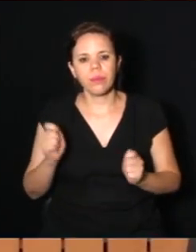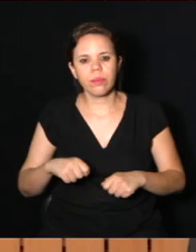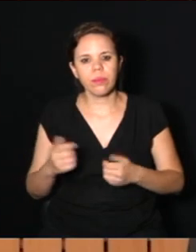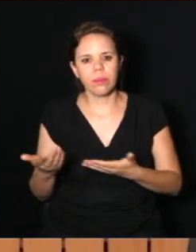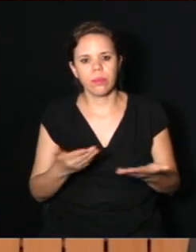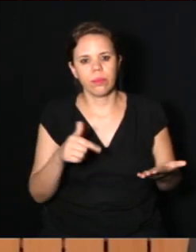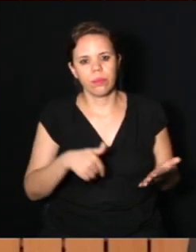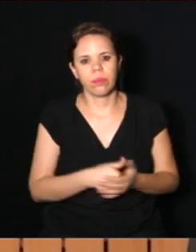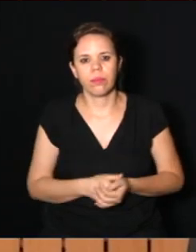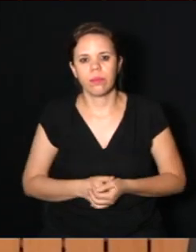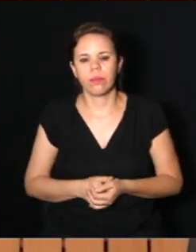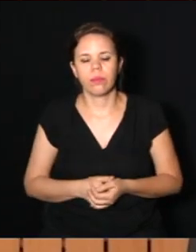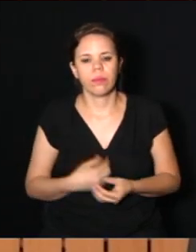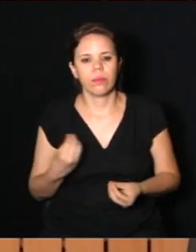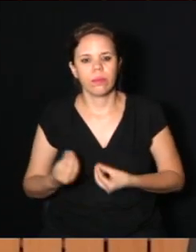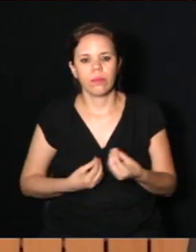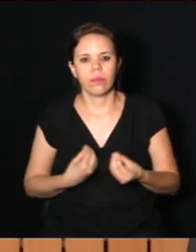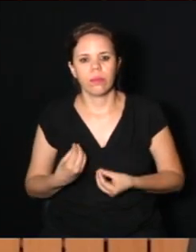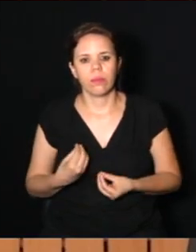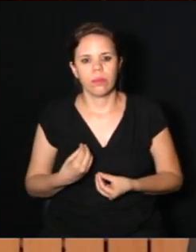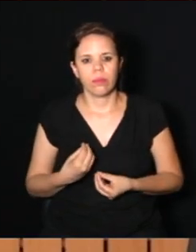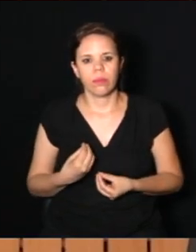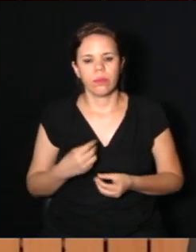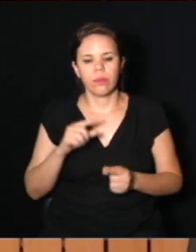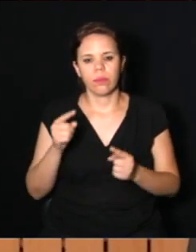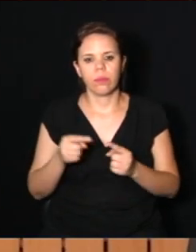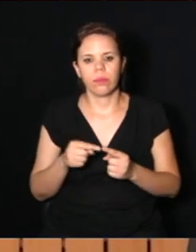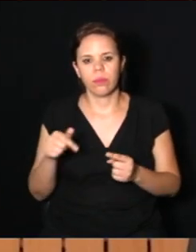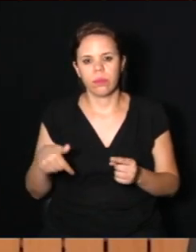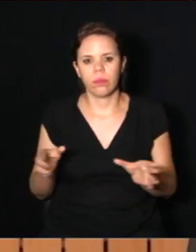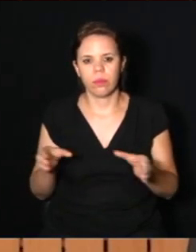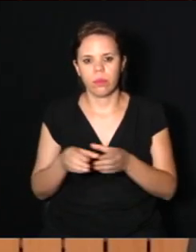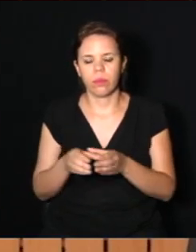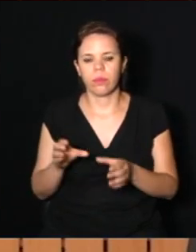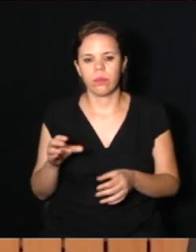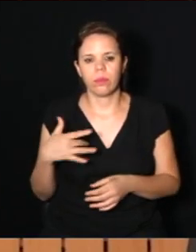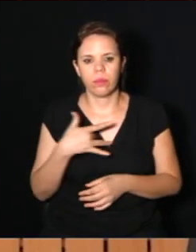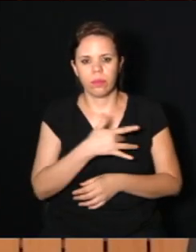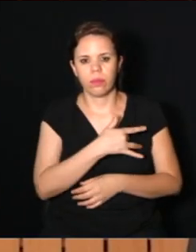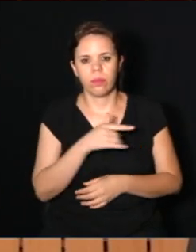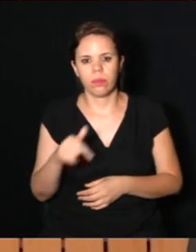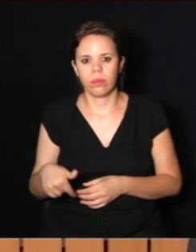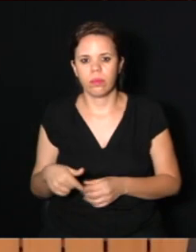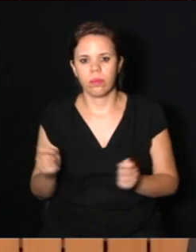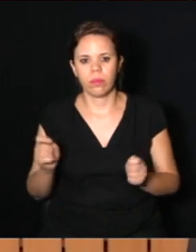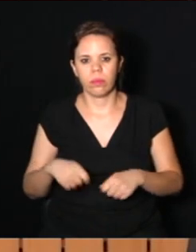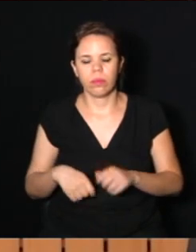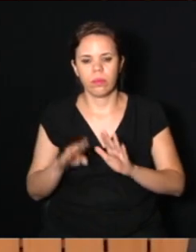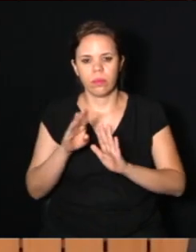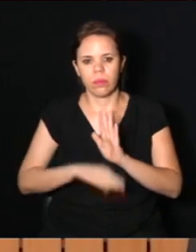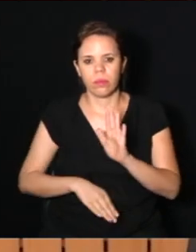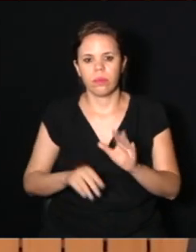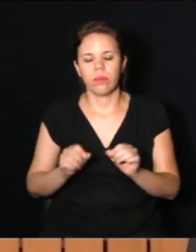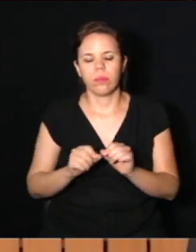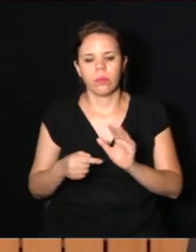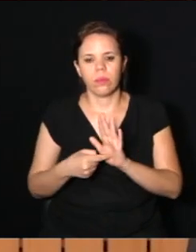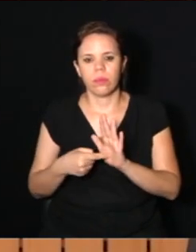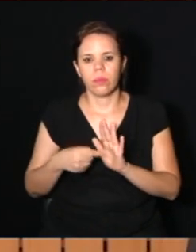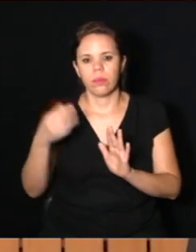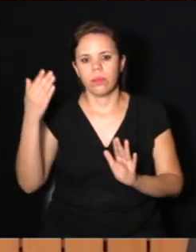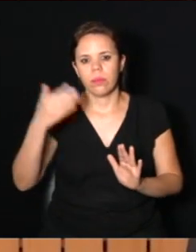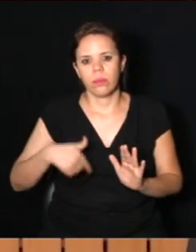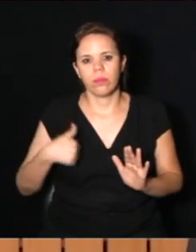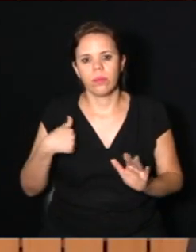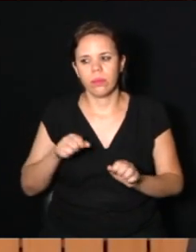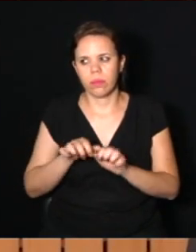acolhida. Como, acho que missão, inclusive, da Comissão de Saúde, né, a possibilidade da gente trazer uma pauta e ela, inclusive,